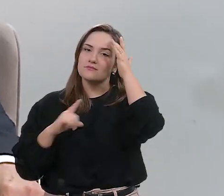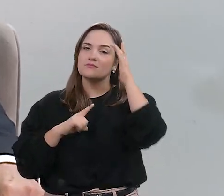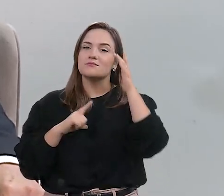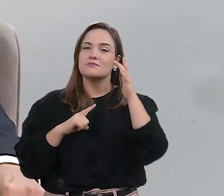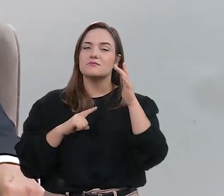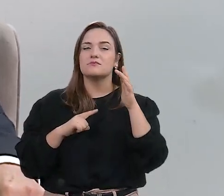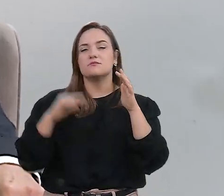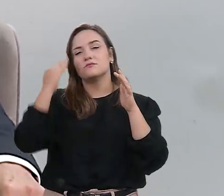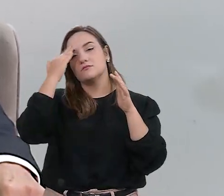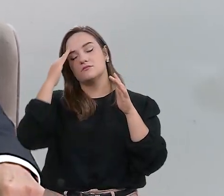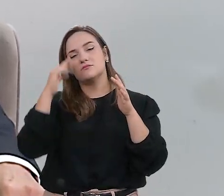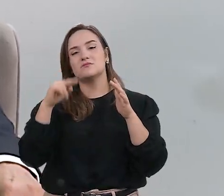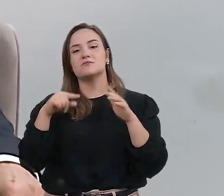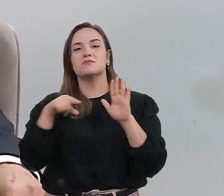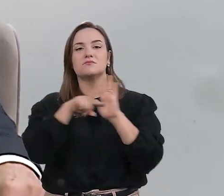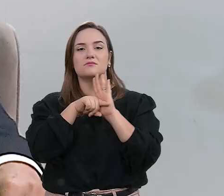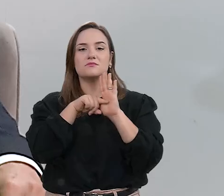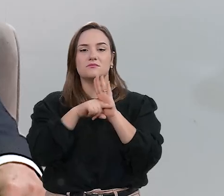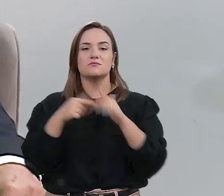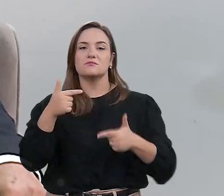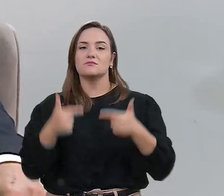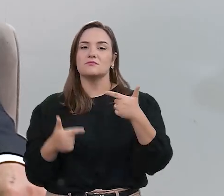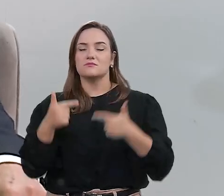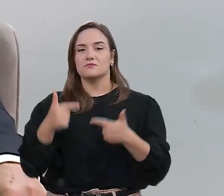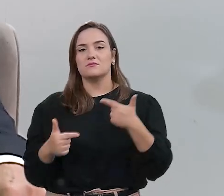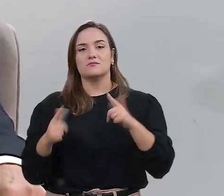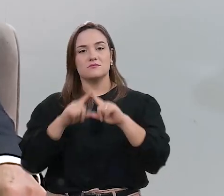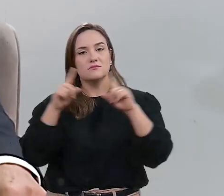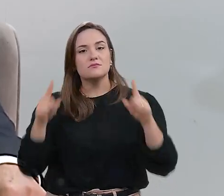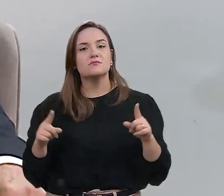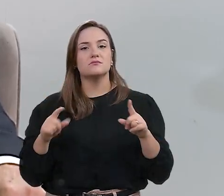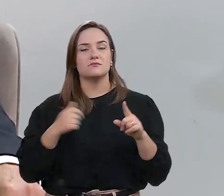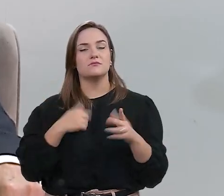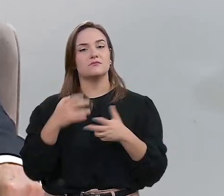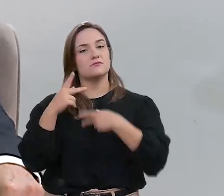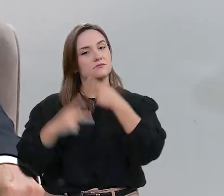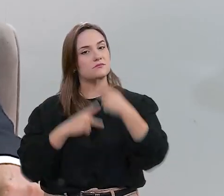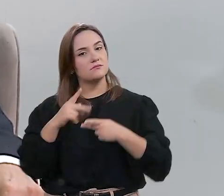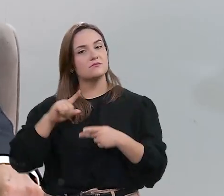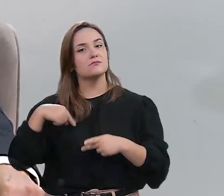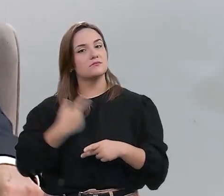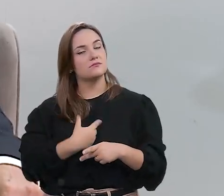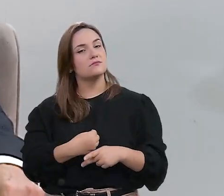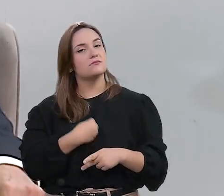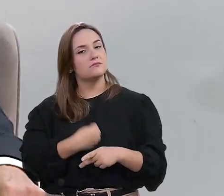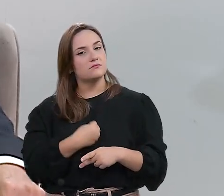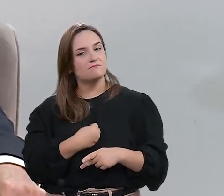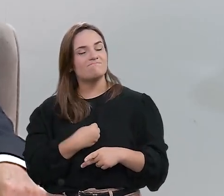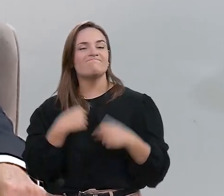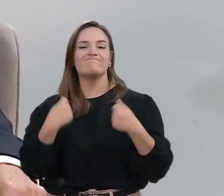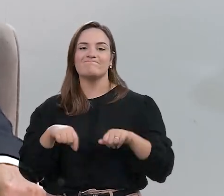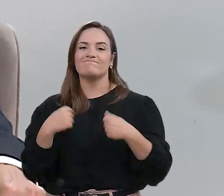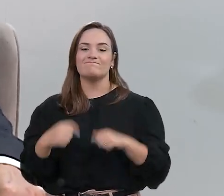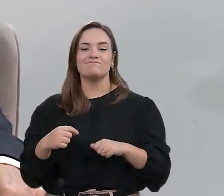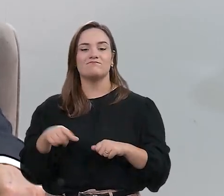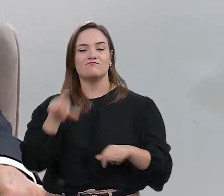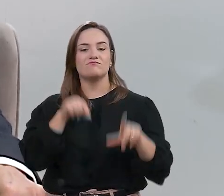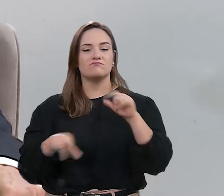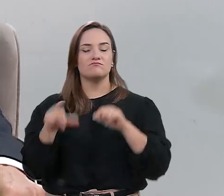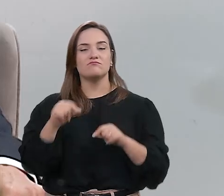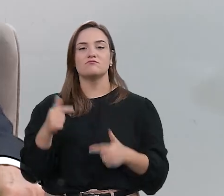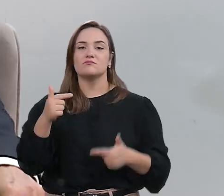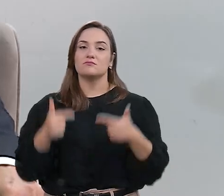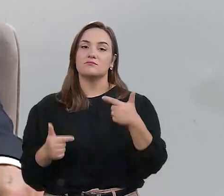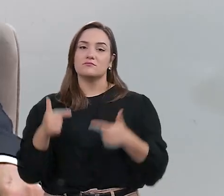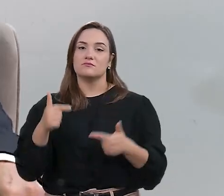visão distorcida e negativa da política. Mas eu quero dizer que a nossa vida depende de decisões